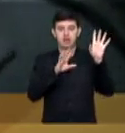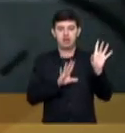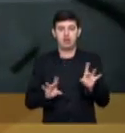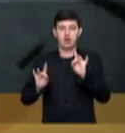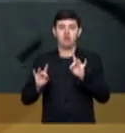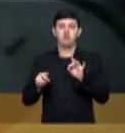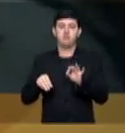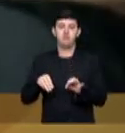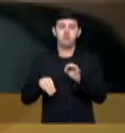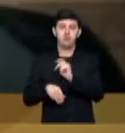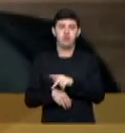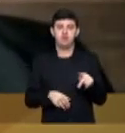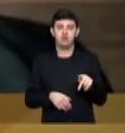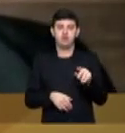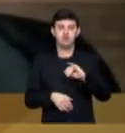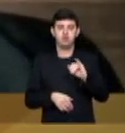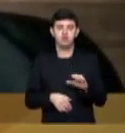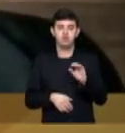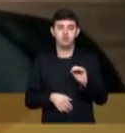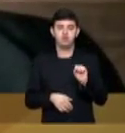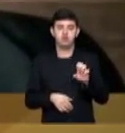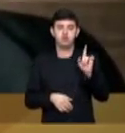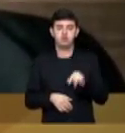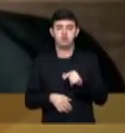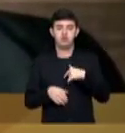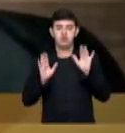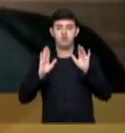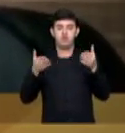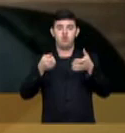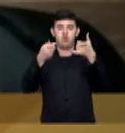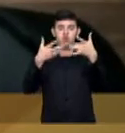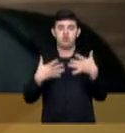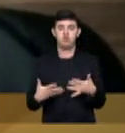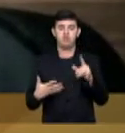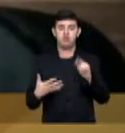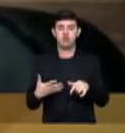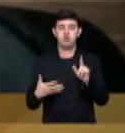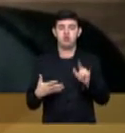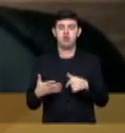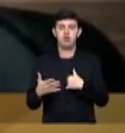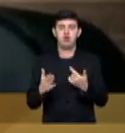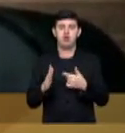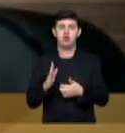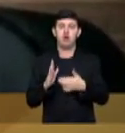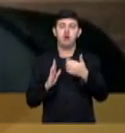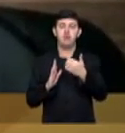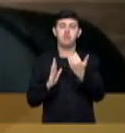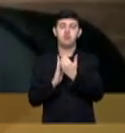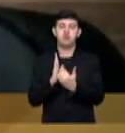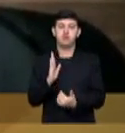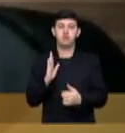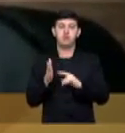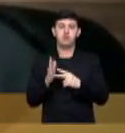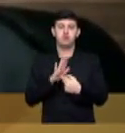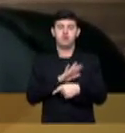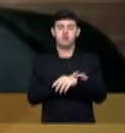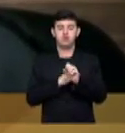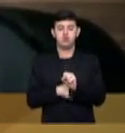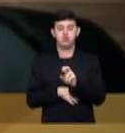Oliveira Baracho focalizou como sendo o princípio da subsidiariedade